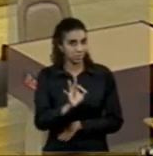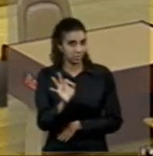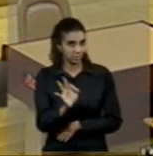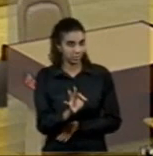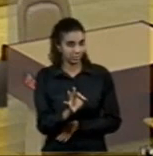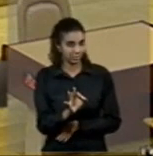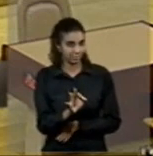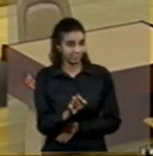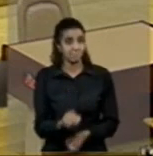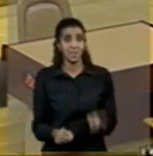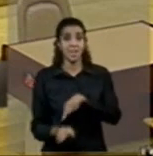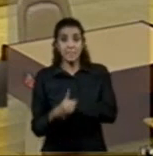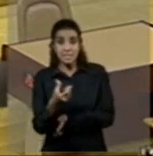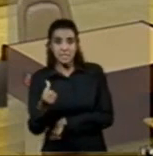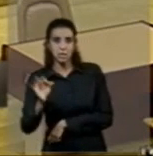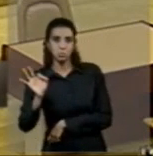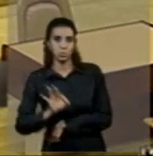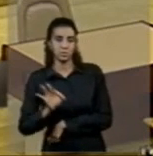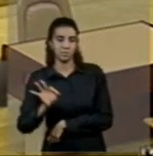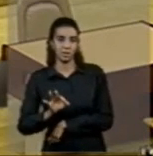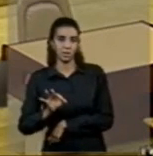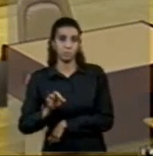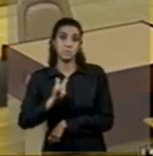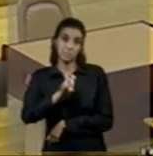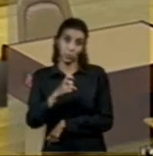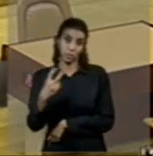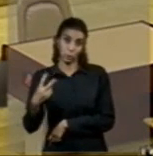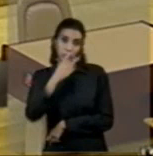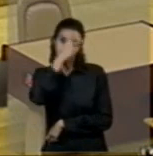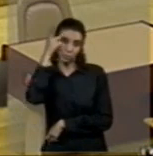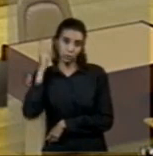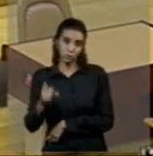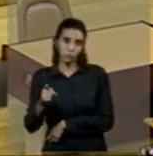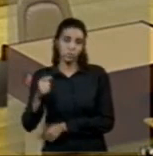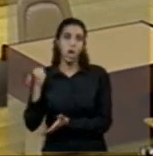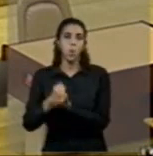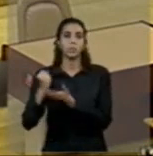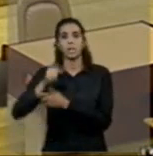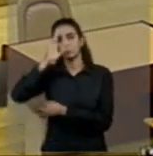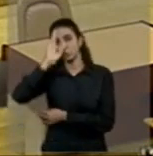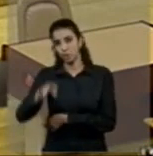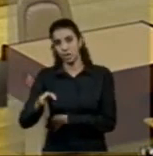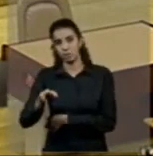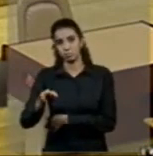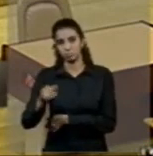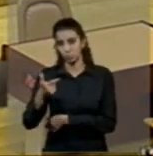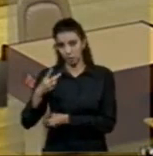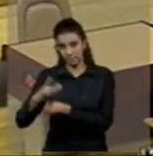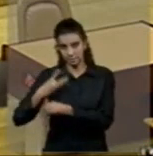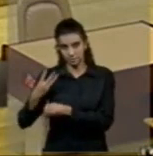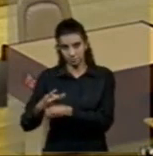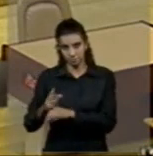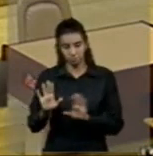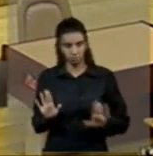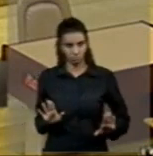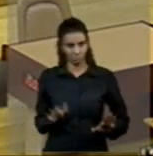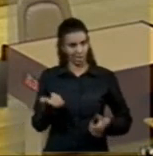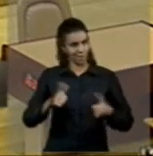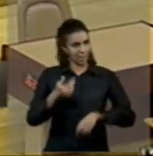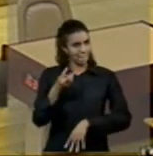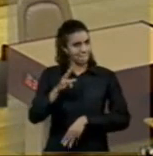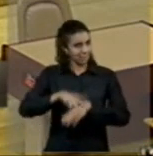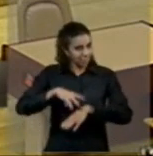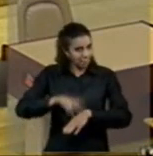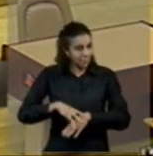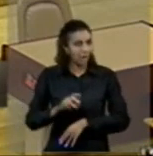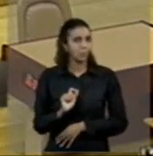84%, contra 16%, 52 trabalhadores, entre os contratados diretamente. Matematicamente, quando